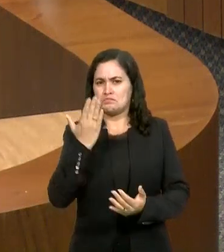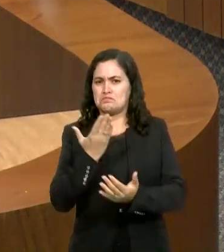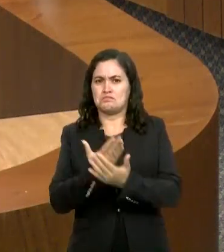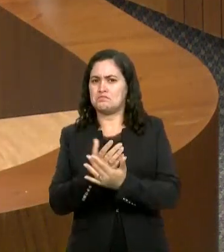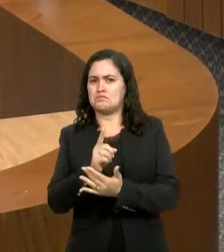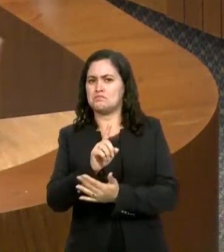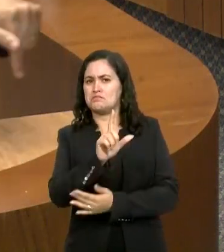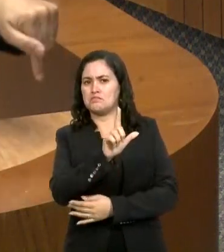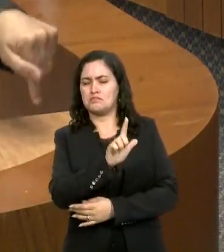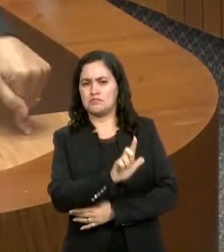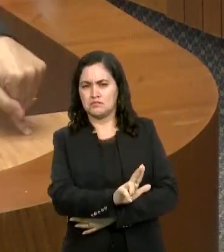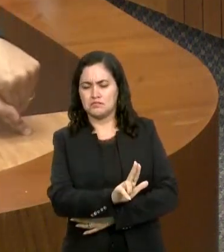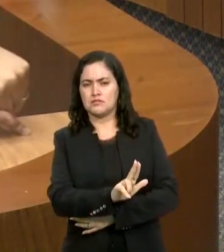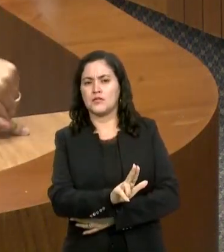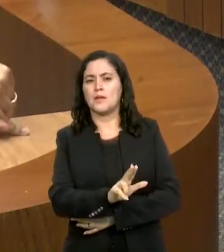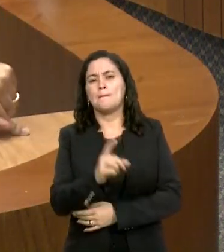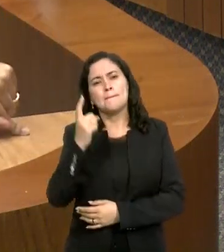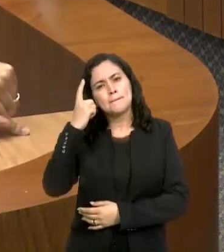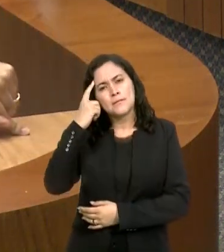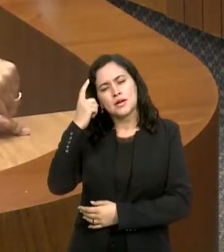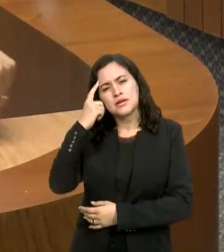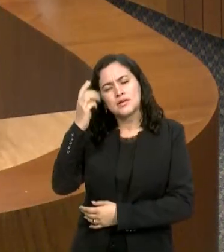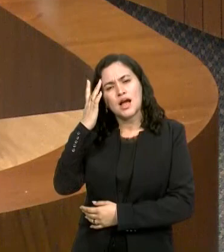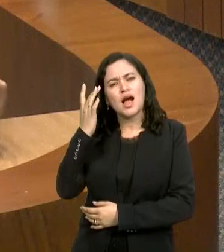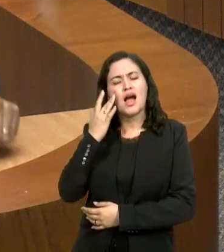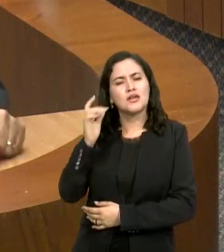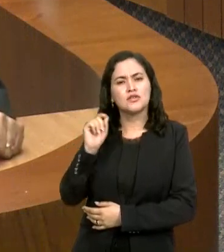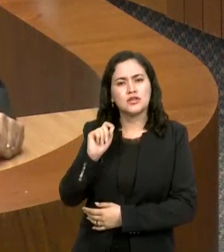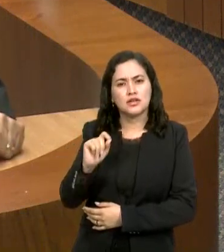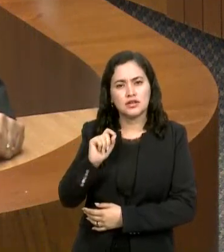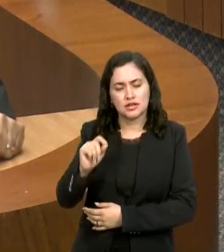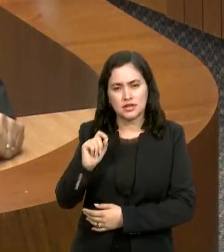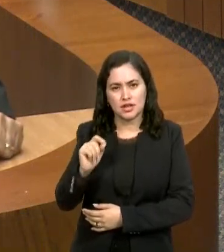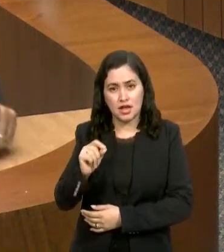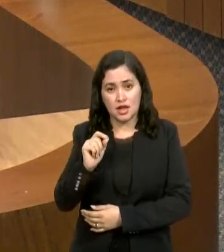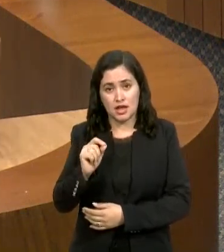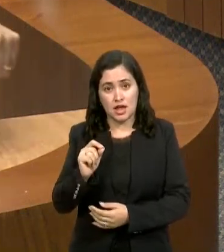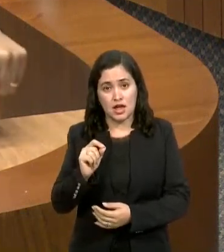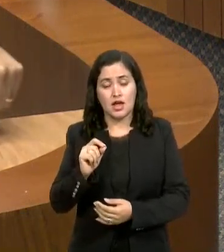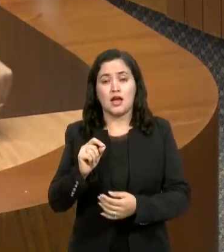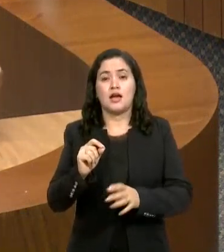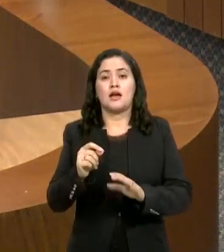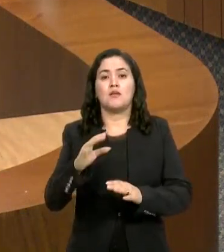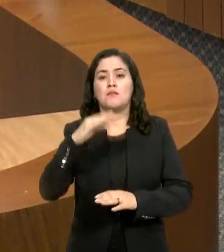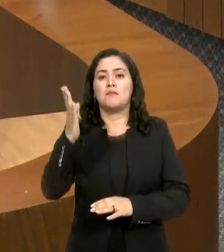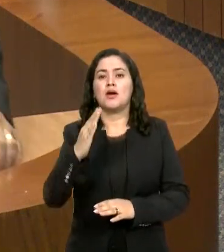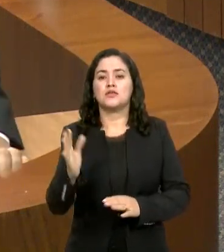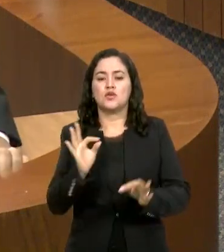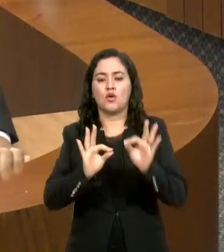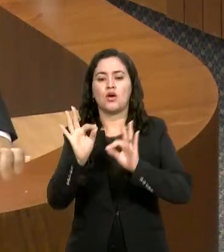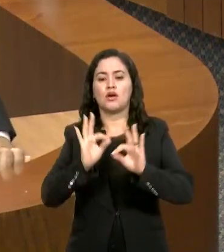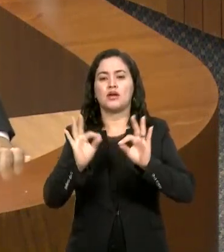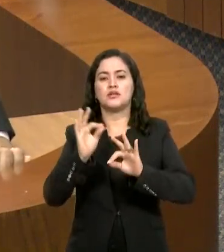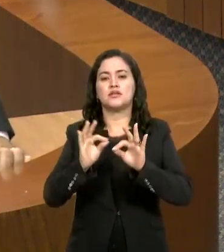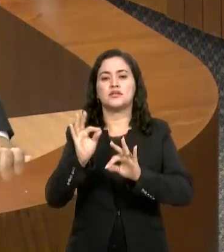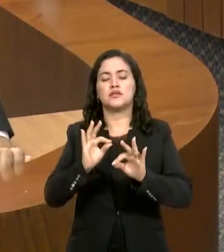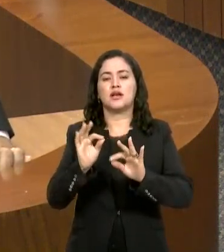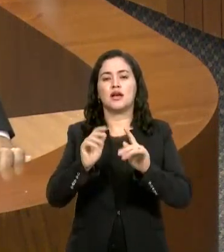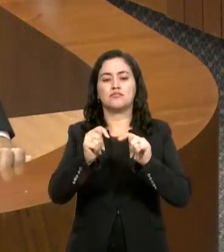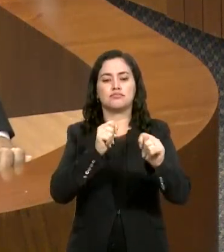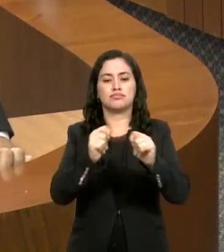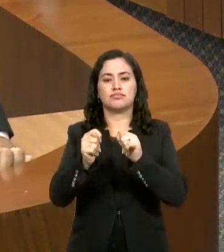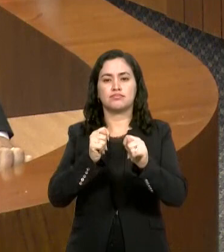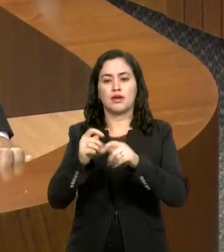diz, a agenda de reformas do ministro Fernando Haddad com o presidente Lula, com o novo arcabouço fiscal e a reforma tributária, são